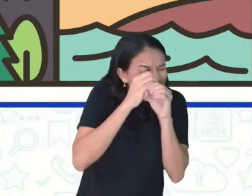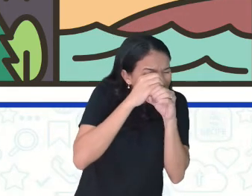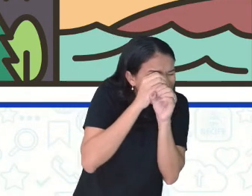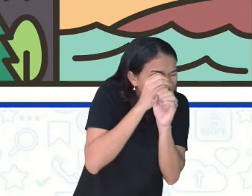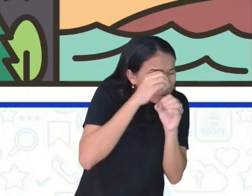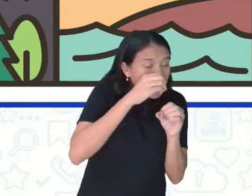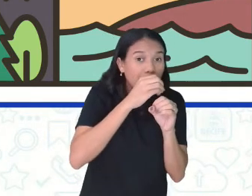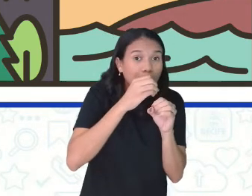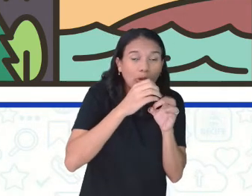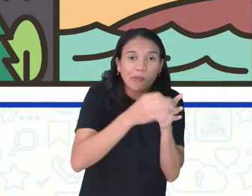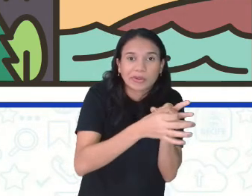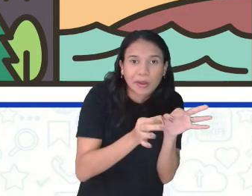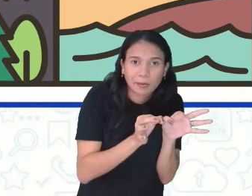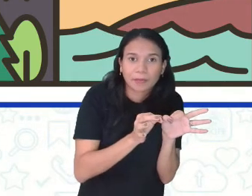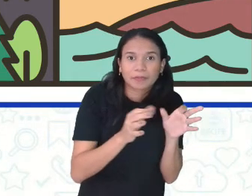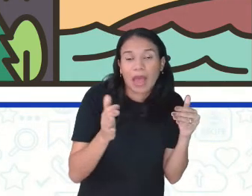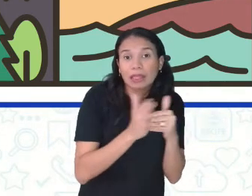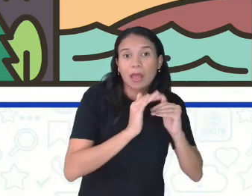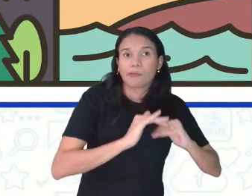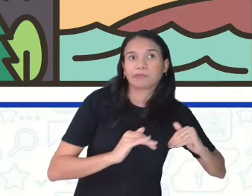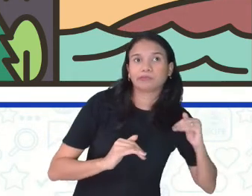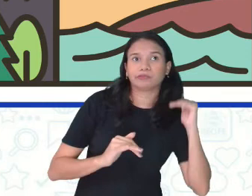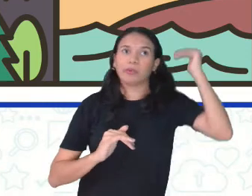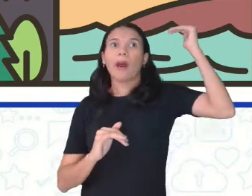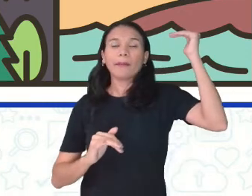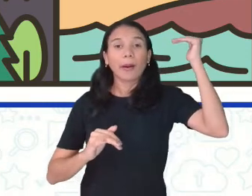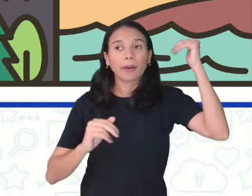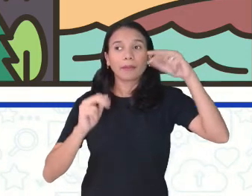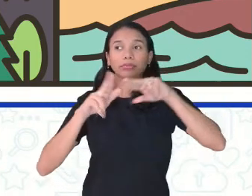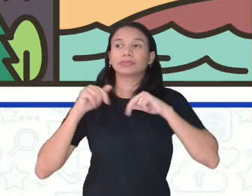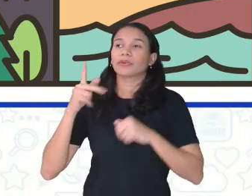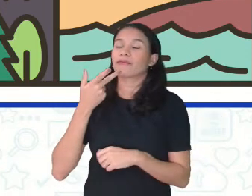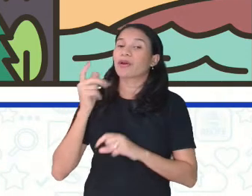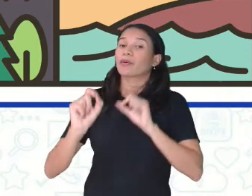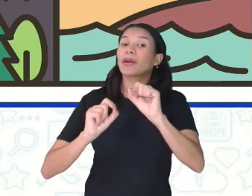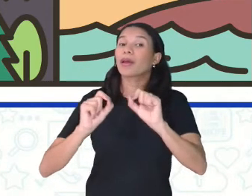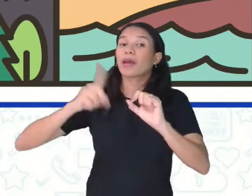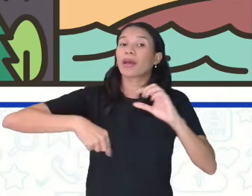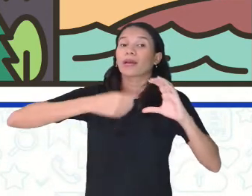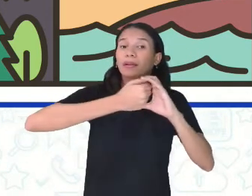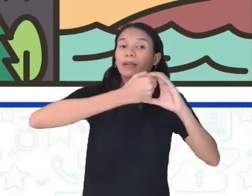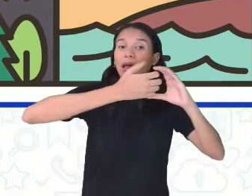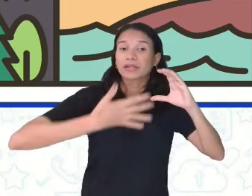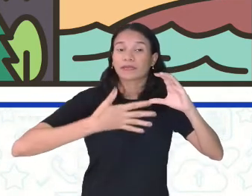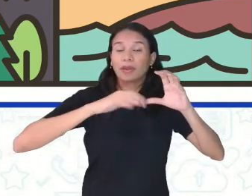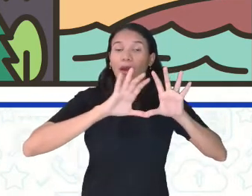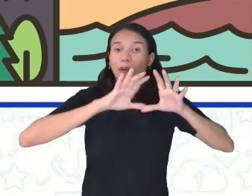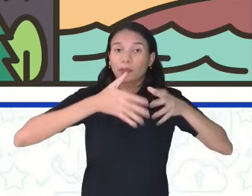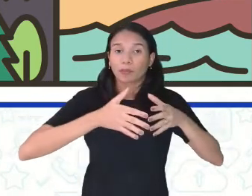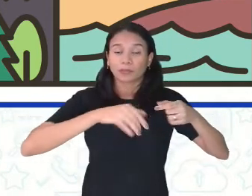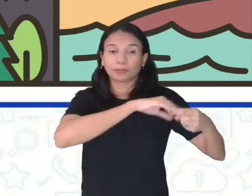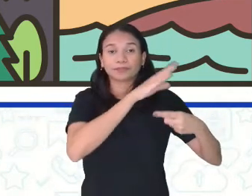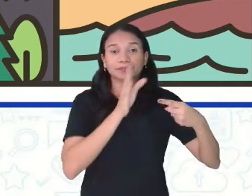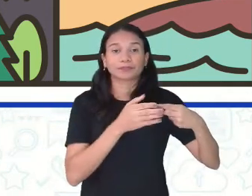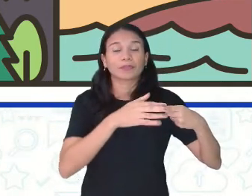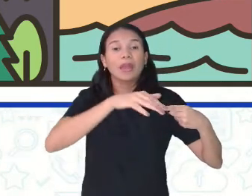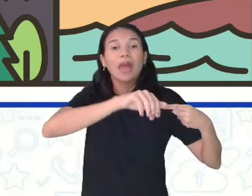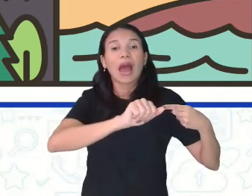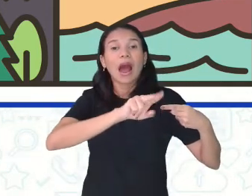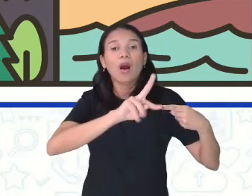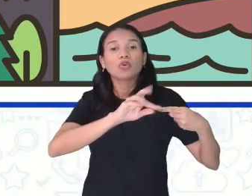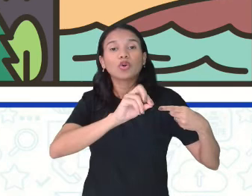aos maiores que habitam. E quando a gente fala nisso, a gente classifica em dois grandes grupos, os autótrofos e